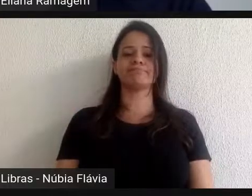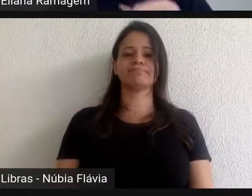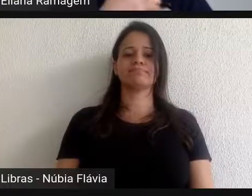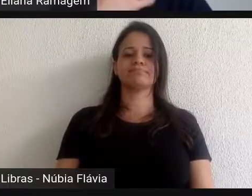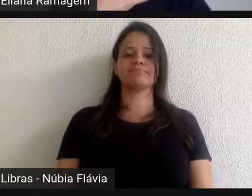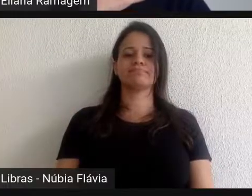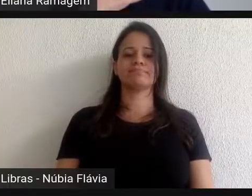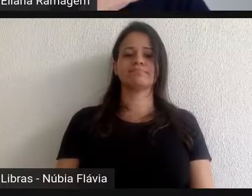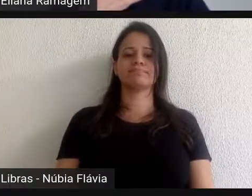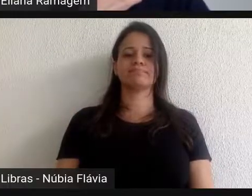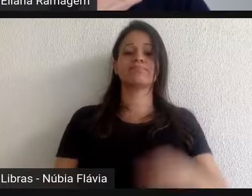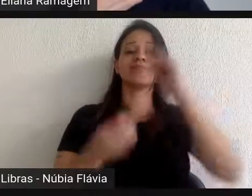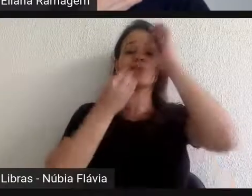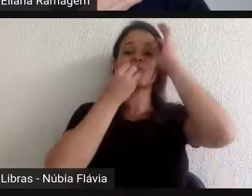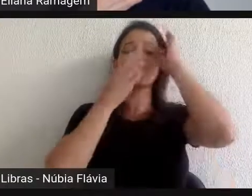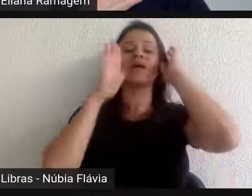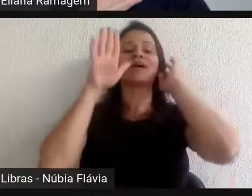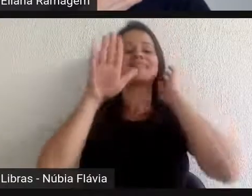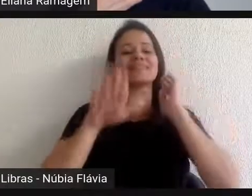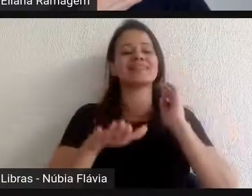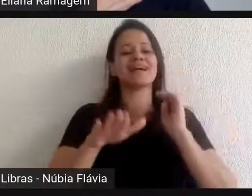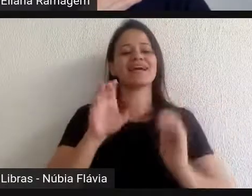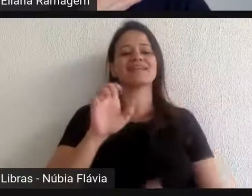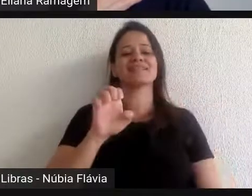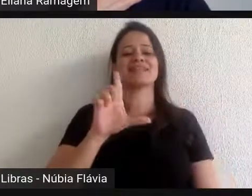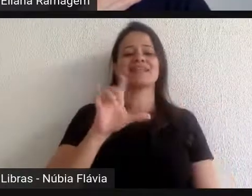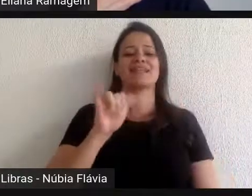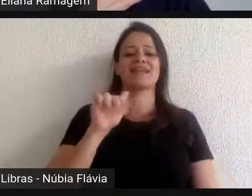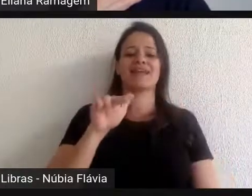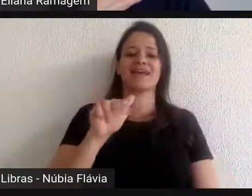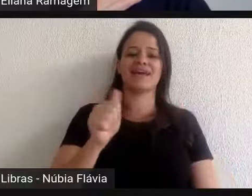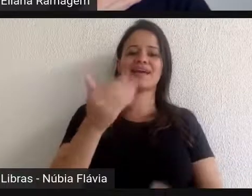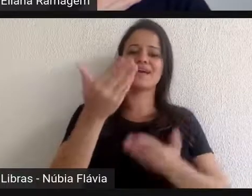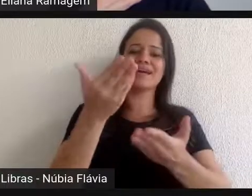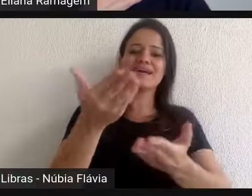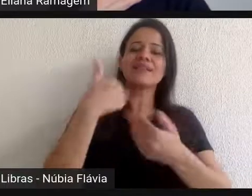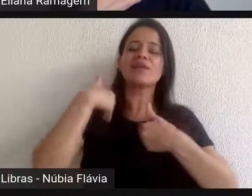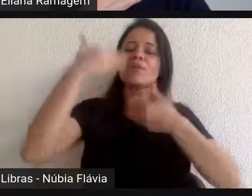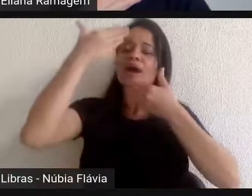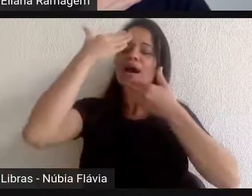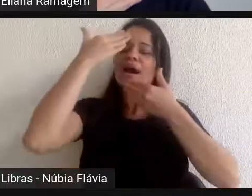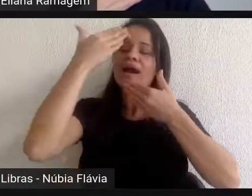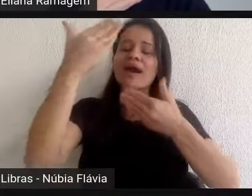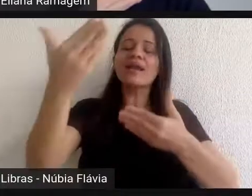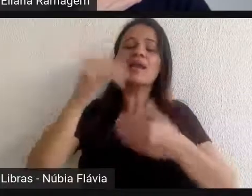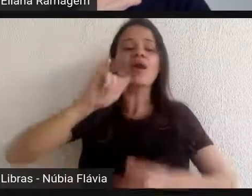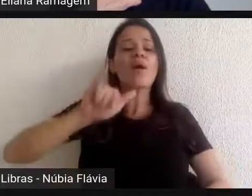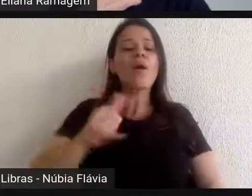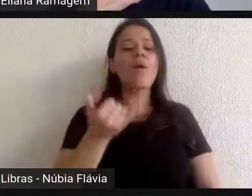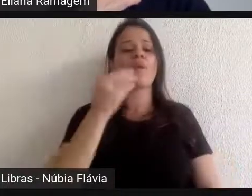Bom, boa tarde, Eliana. Primeiramente, eu queria agradecer pela oportunidade